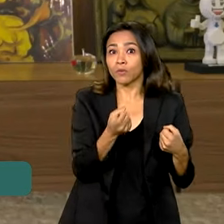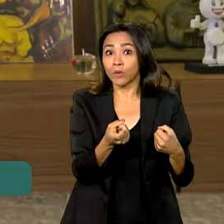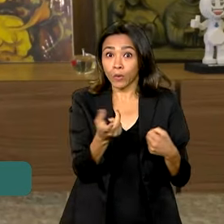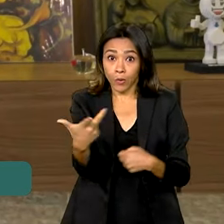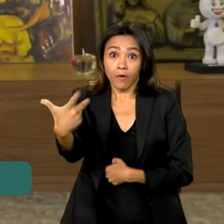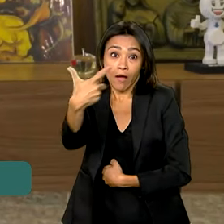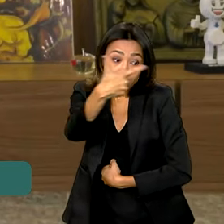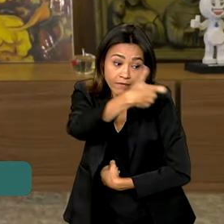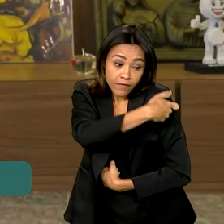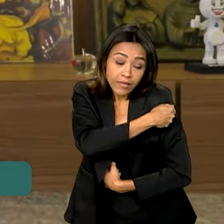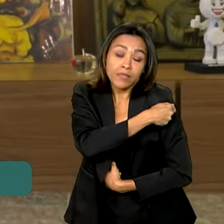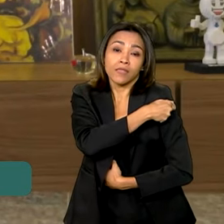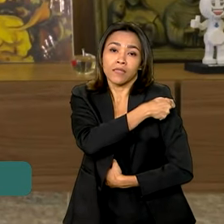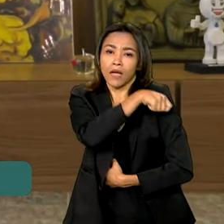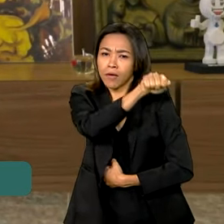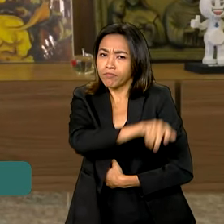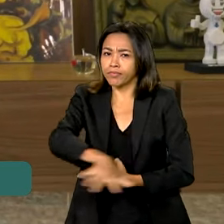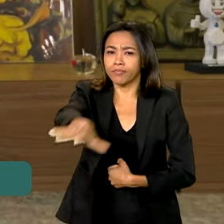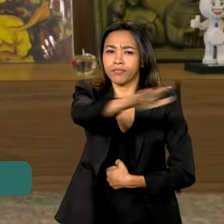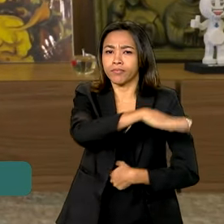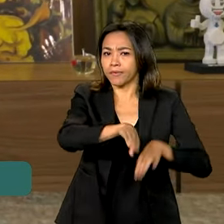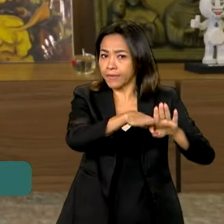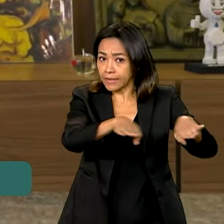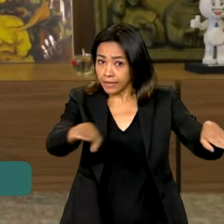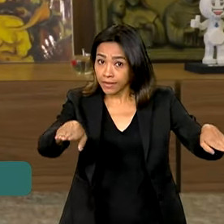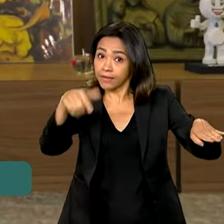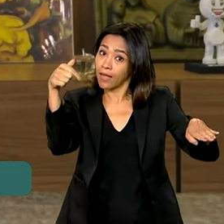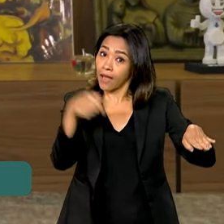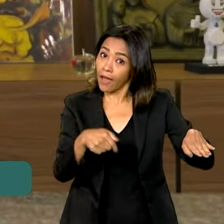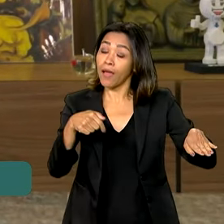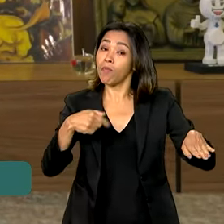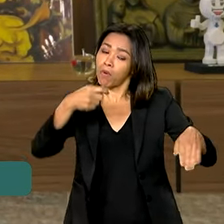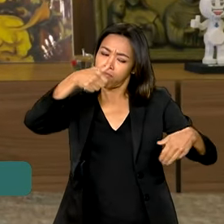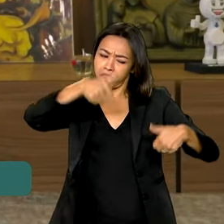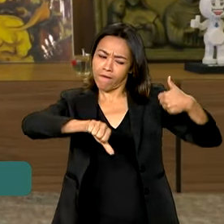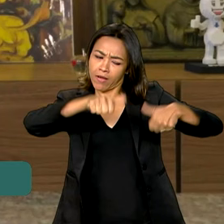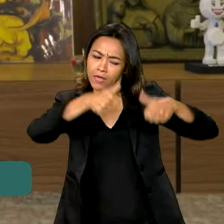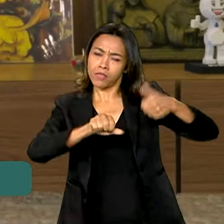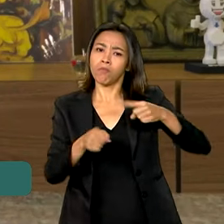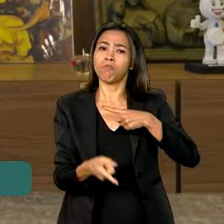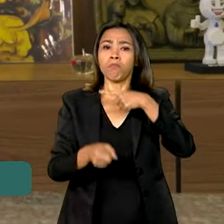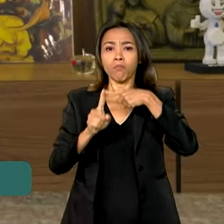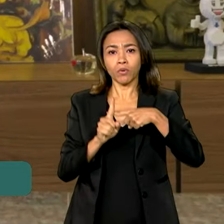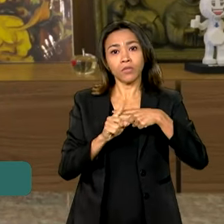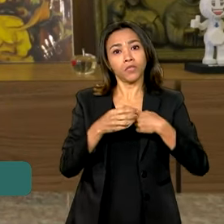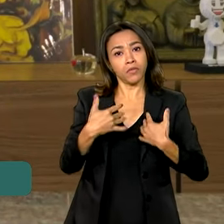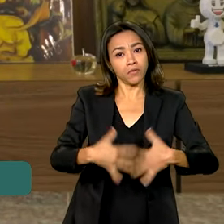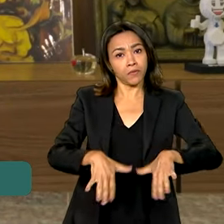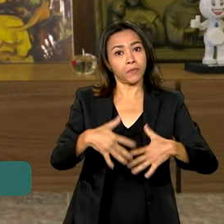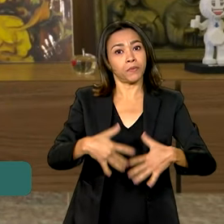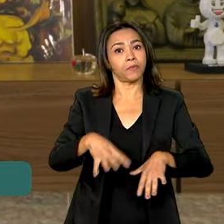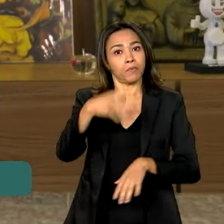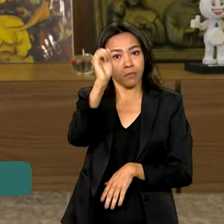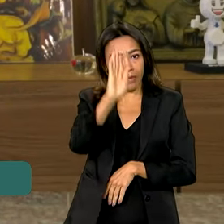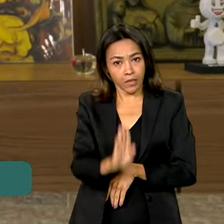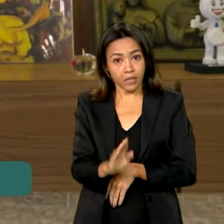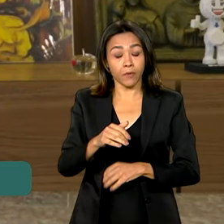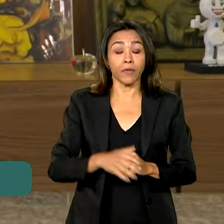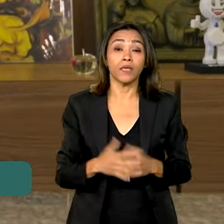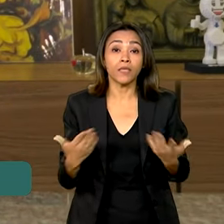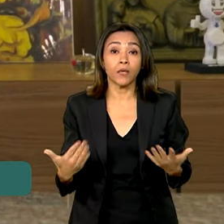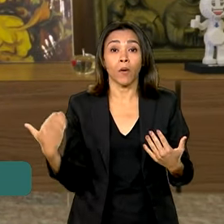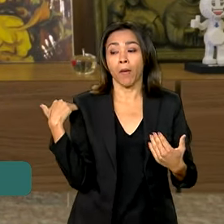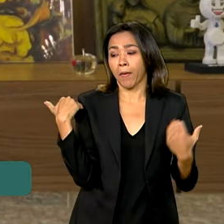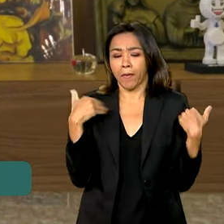coberturas vacinais é a avaliação positiva do nosso país o movimento pela